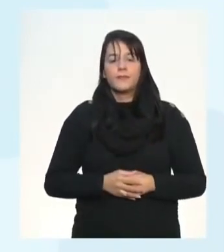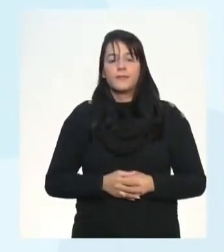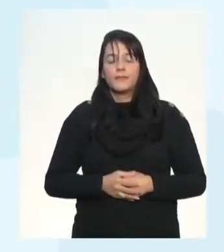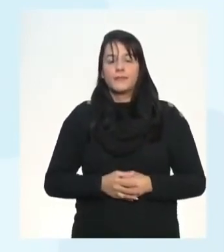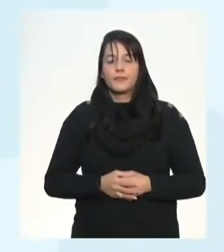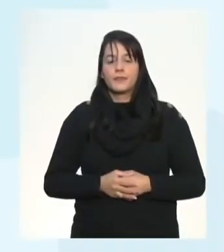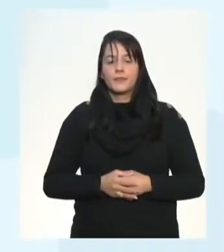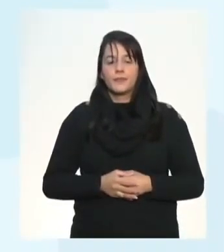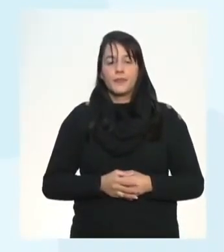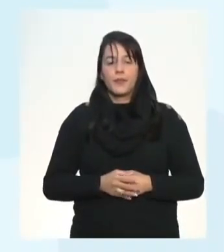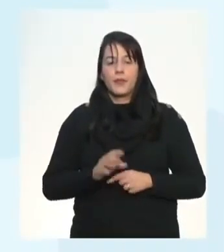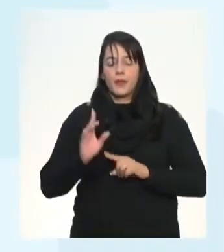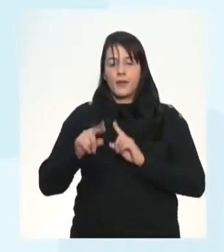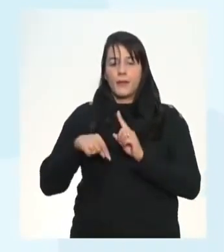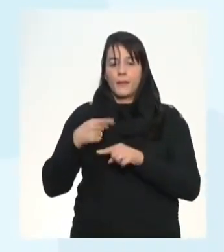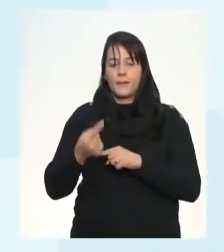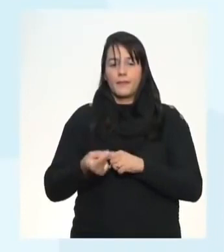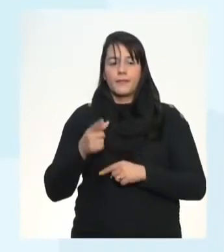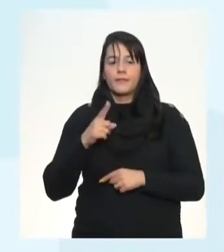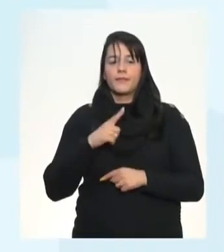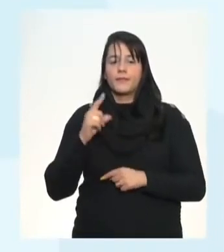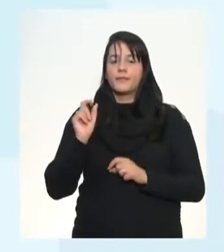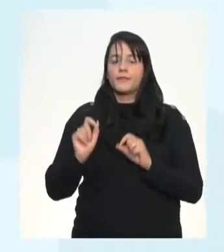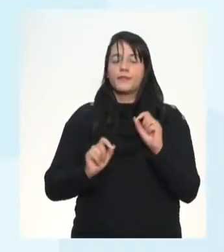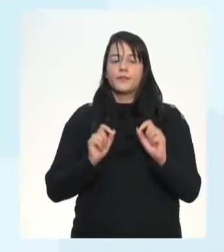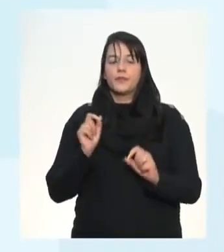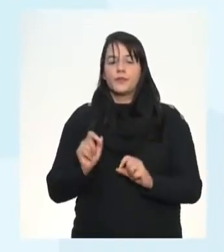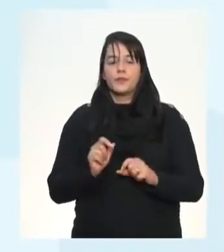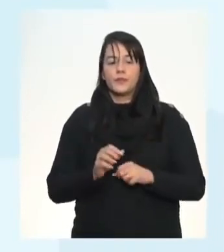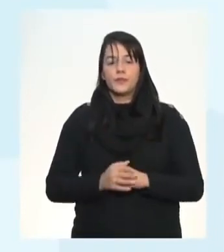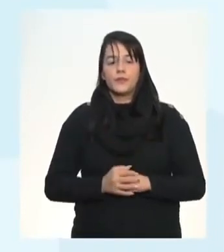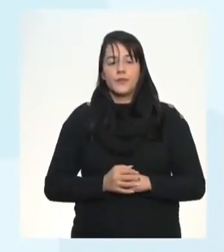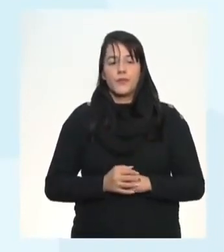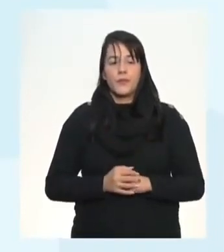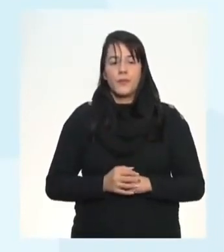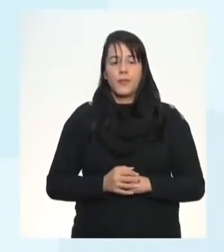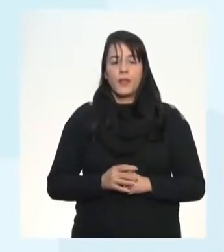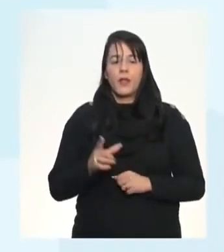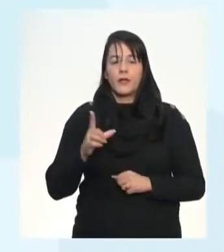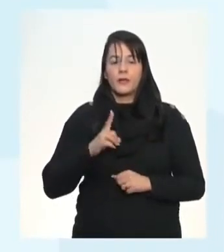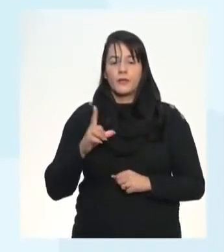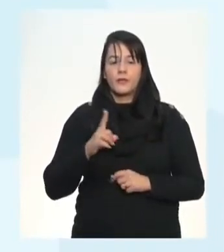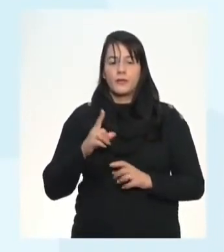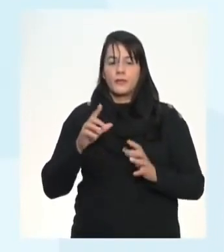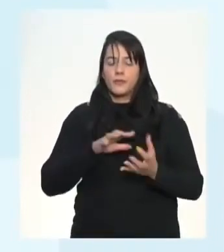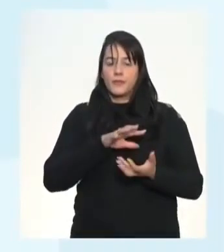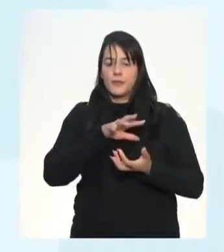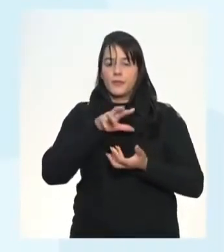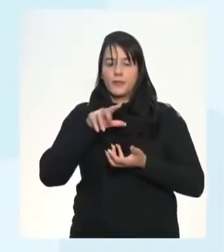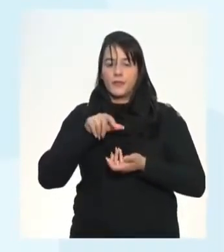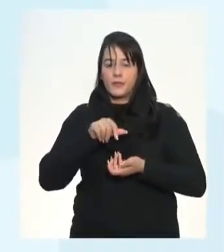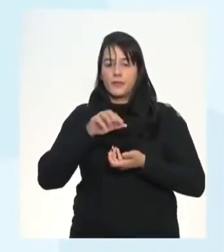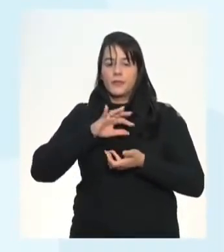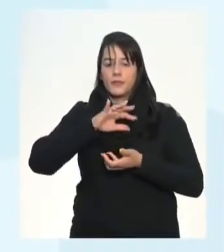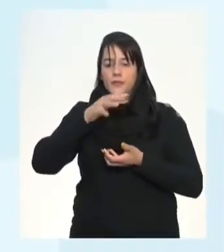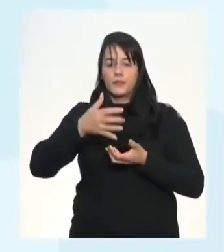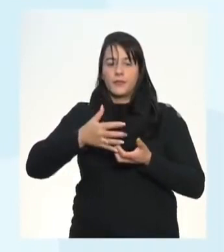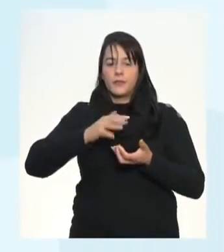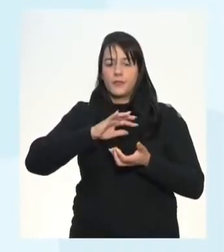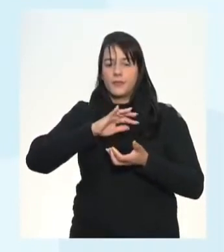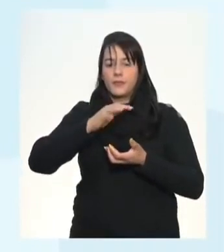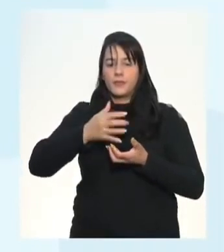Terra. Depois nós temos lá, incontestável, e a atmosfera está reagindo a esse aquecimento por meio de